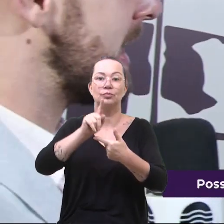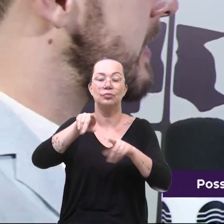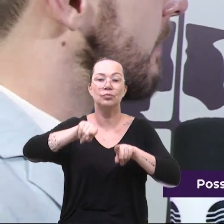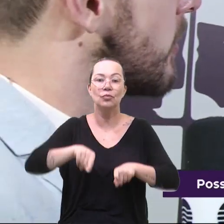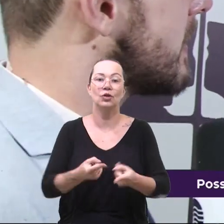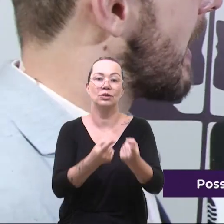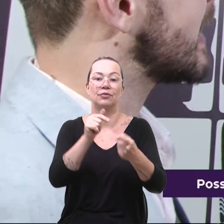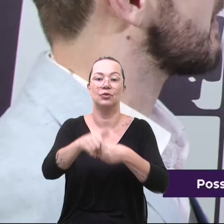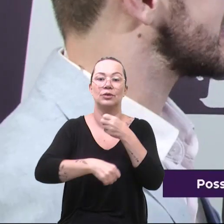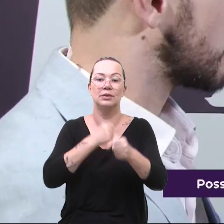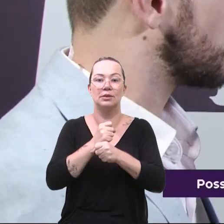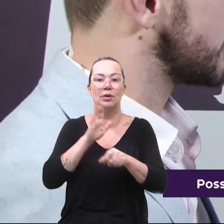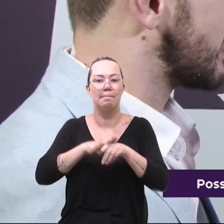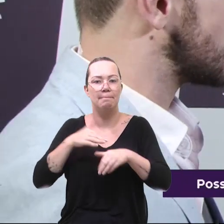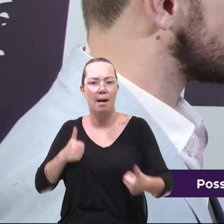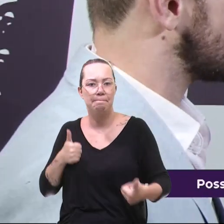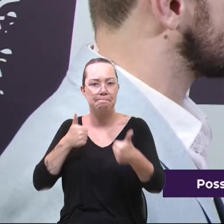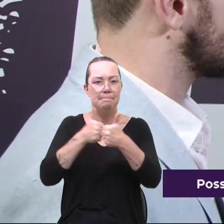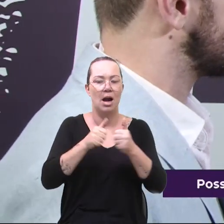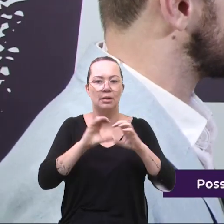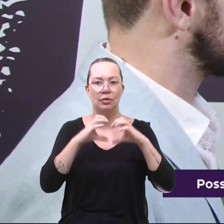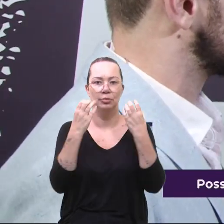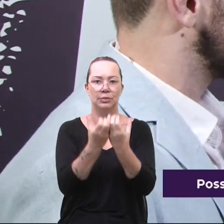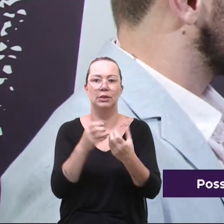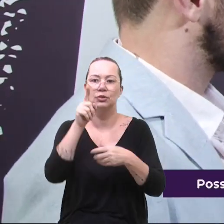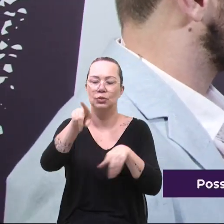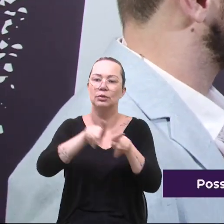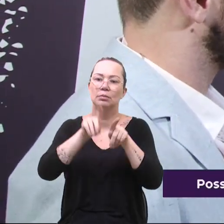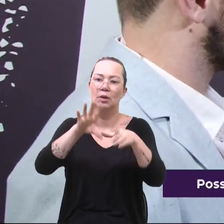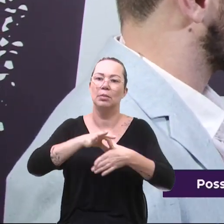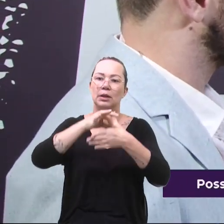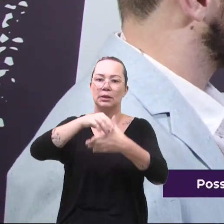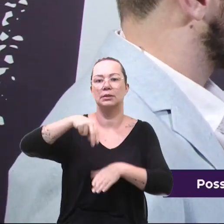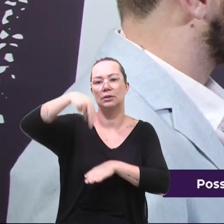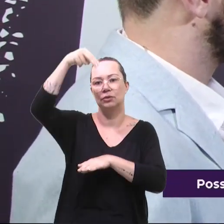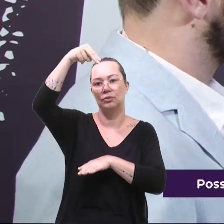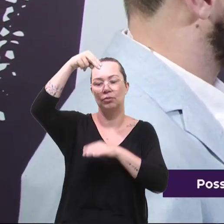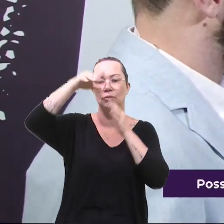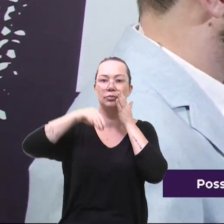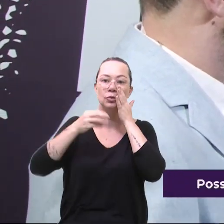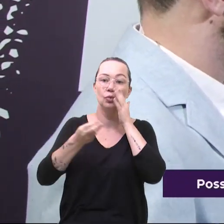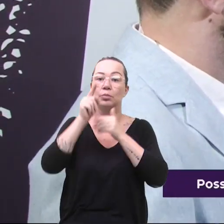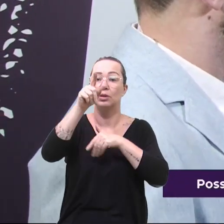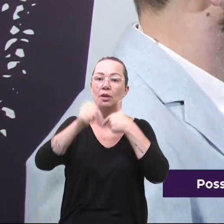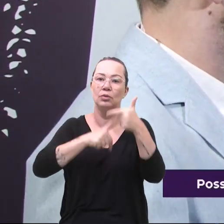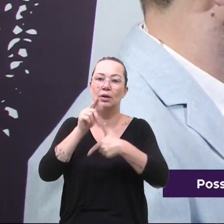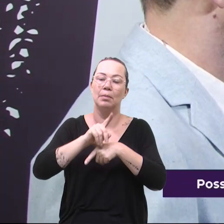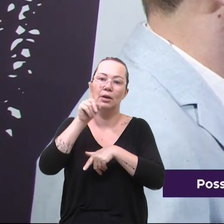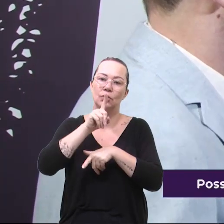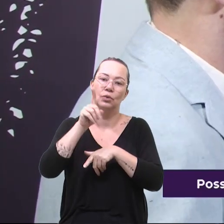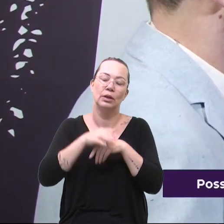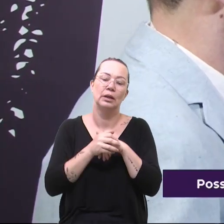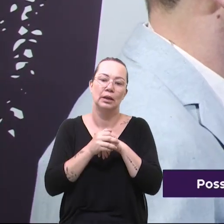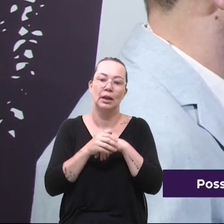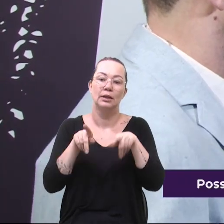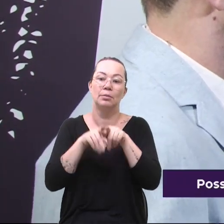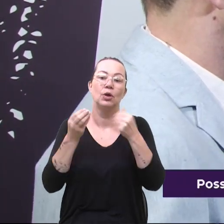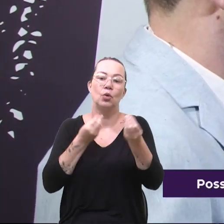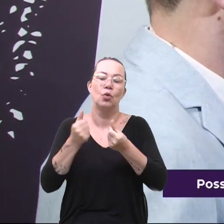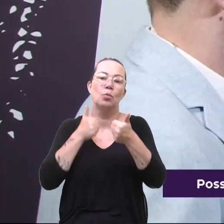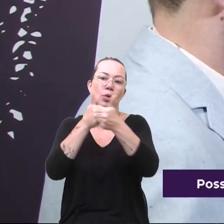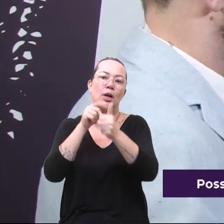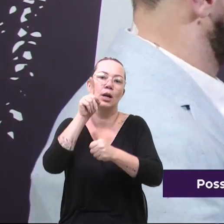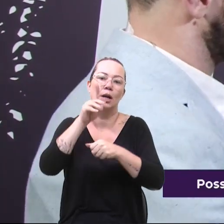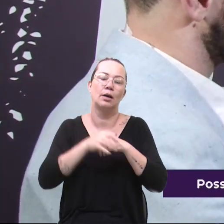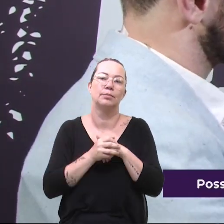da mesa desse ano é se aproximar ainda mais da comunidade, né? O senhor é uma liderança da região norte. Como que é o seu trabalho na região e como que essa aproximação acontece lá